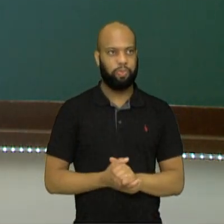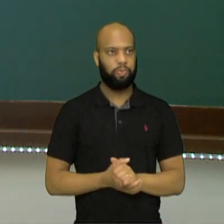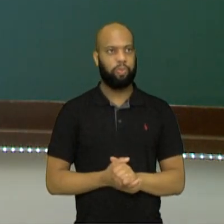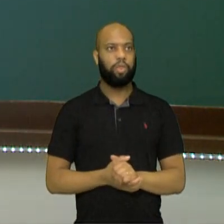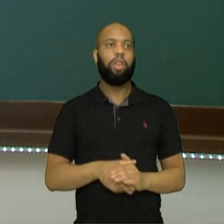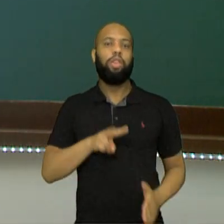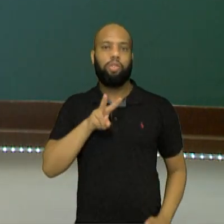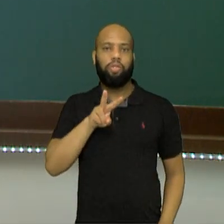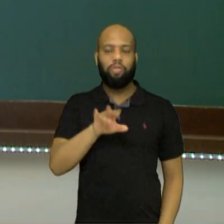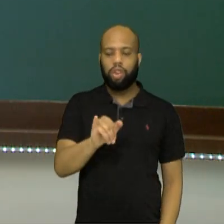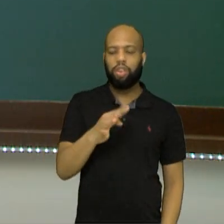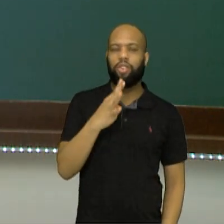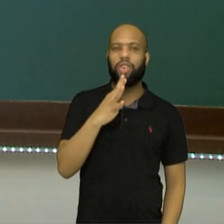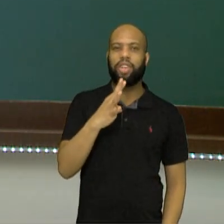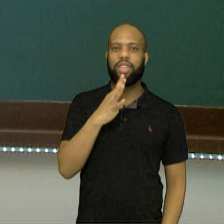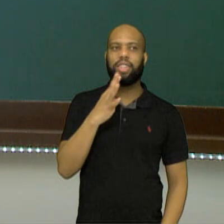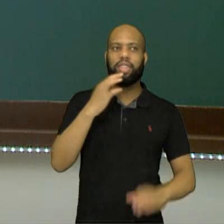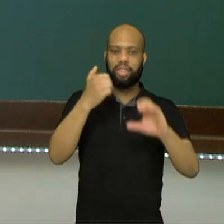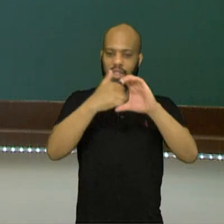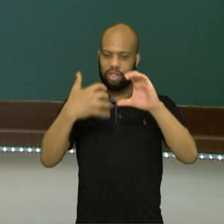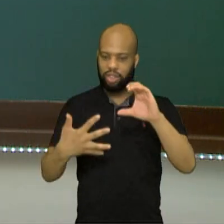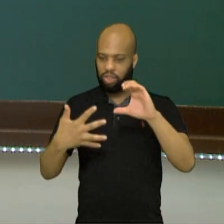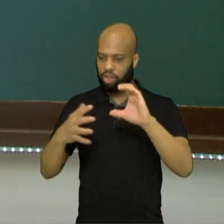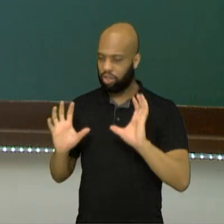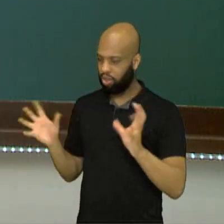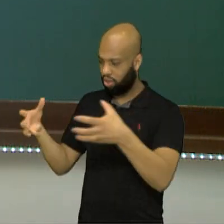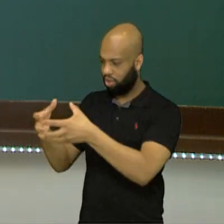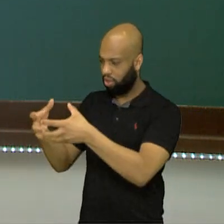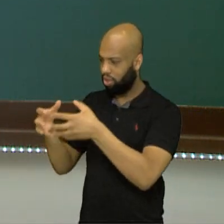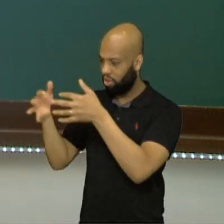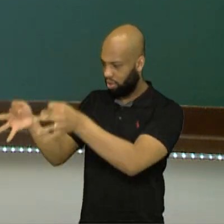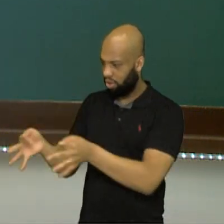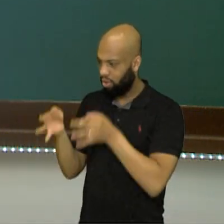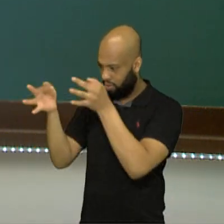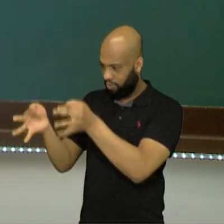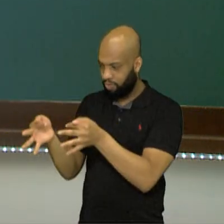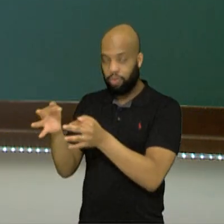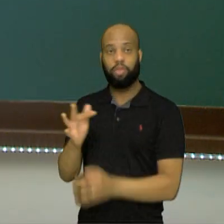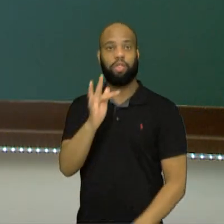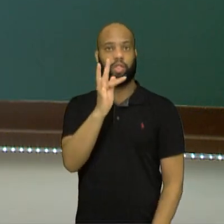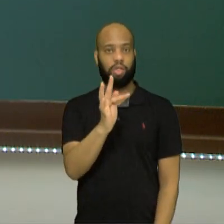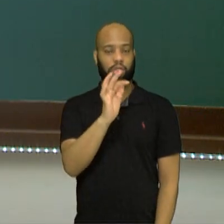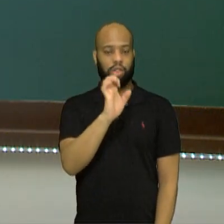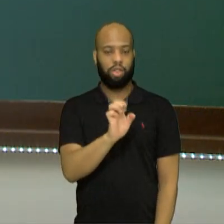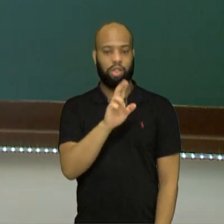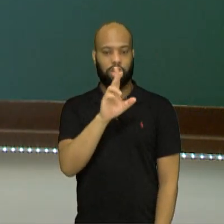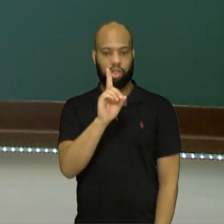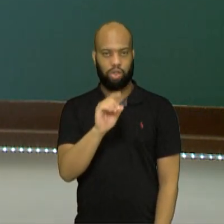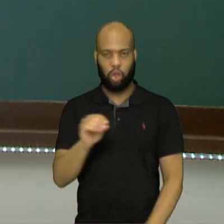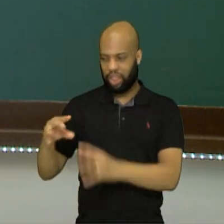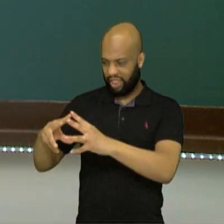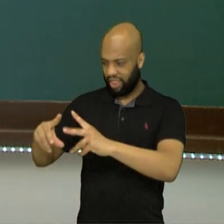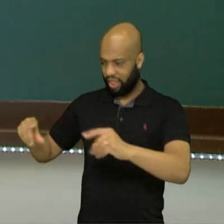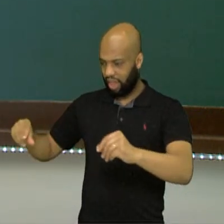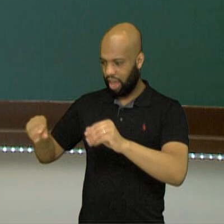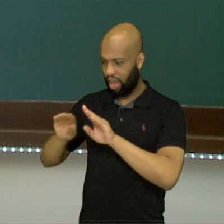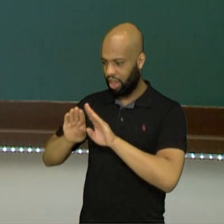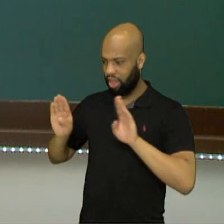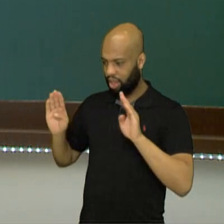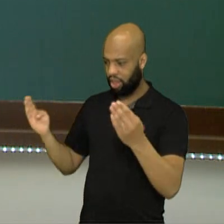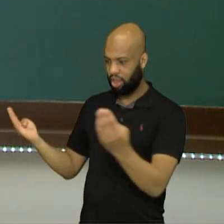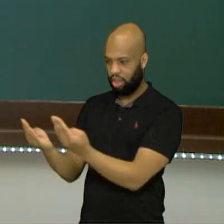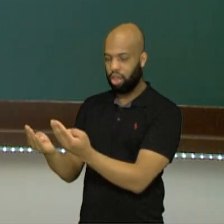E conhecer as características de um feudo. Tá, mas então o professor disse que esse feudo é uma porção de terra, mas como que ele se